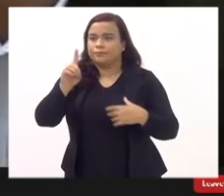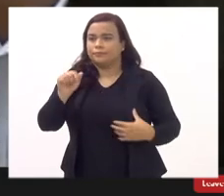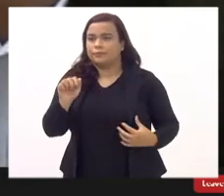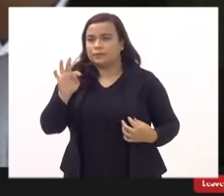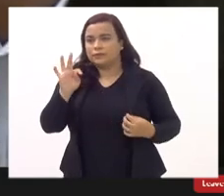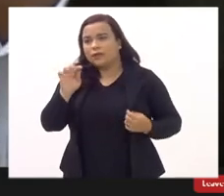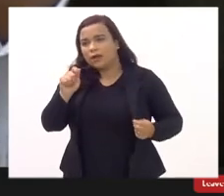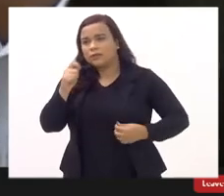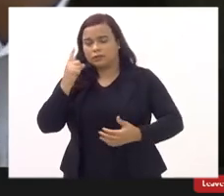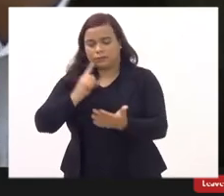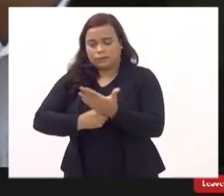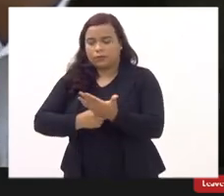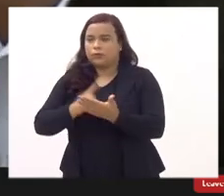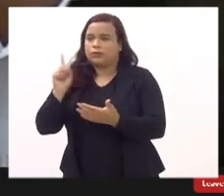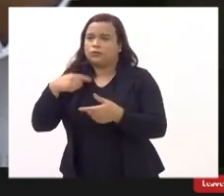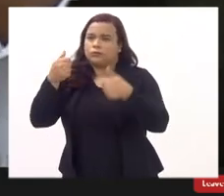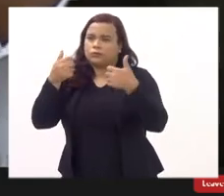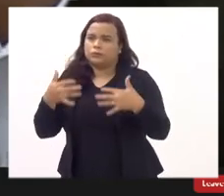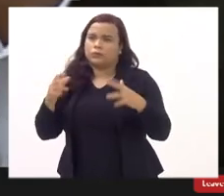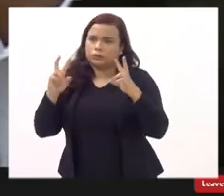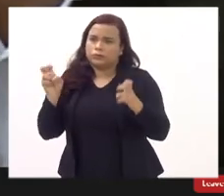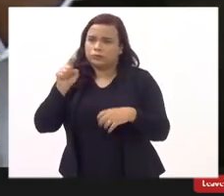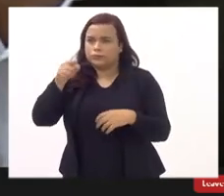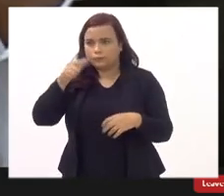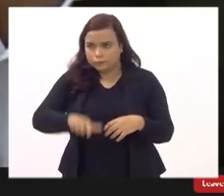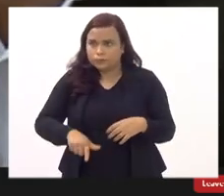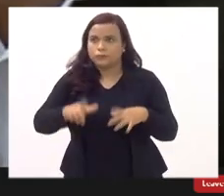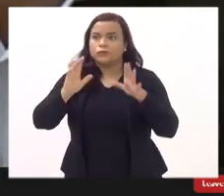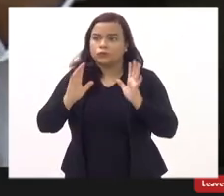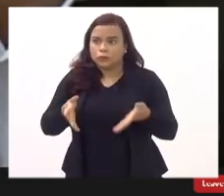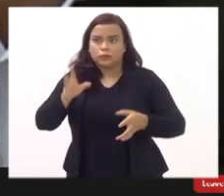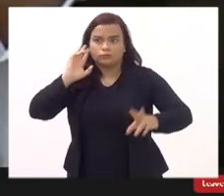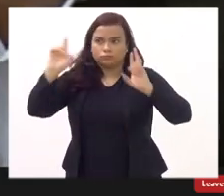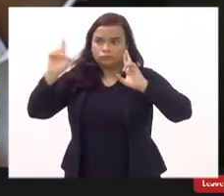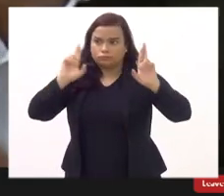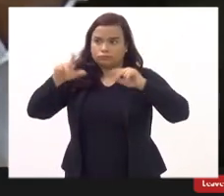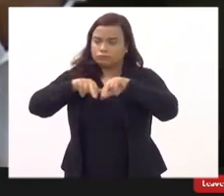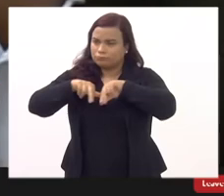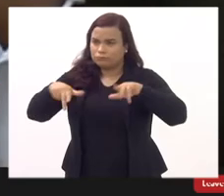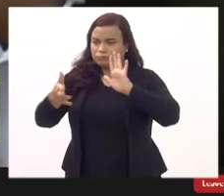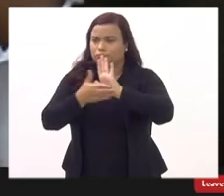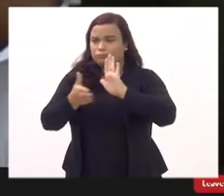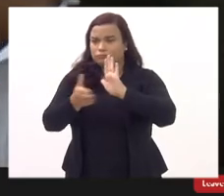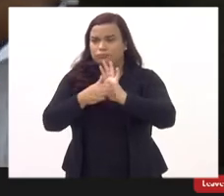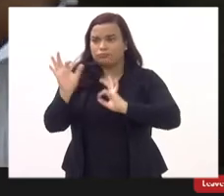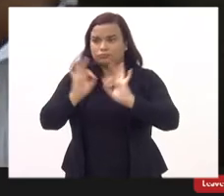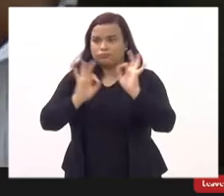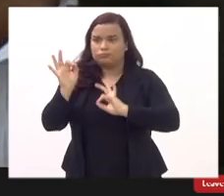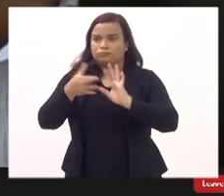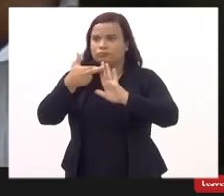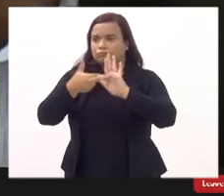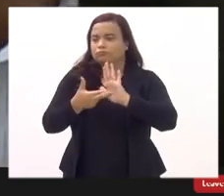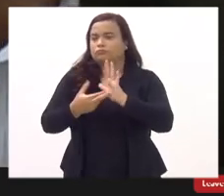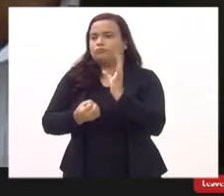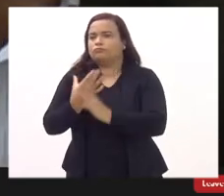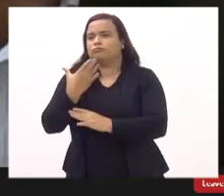para a gente estar voltando ao assunto, e aí já com a proposta já da